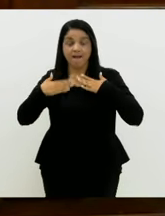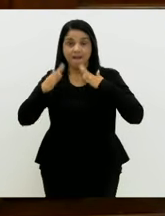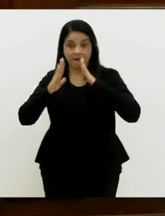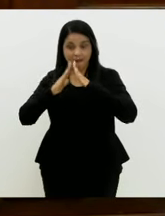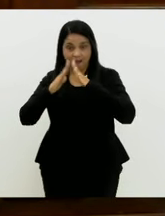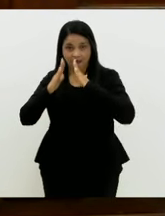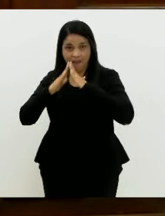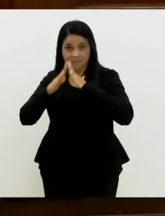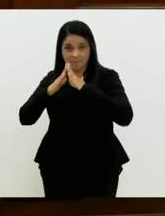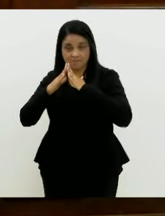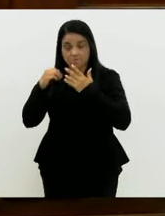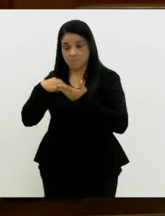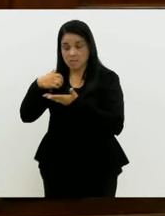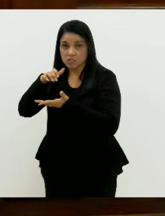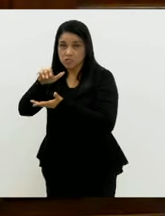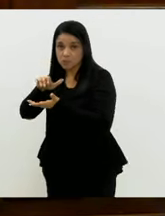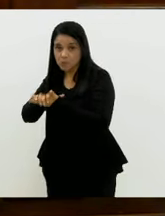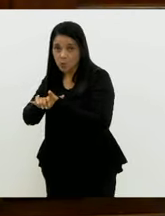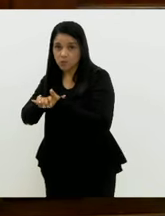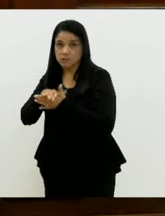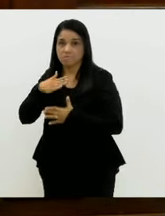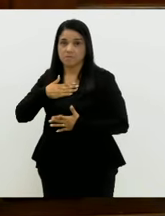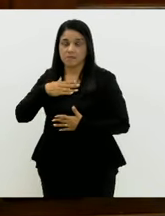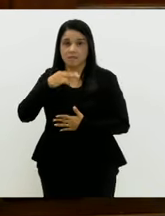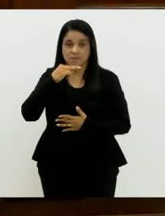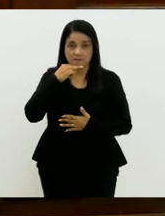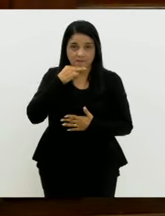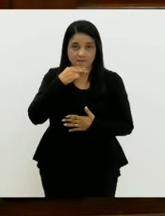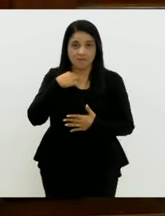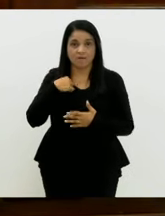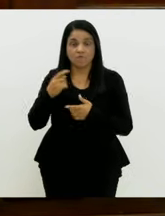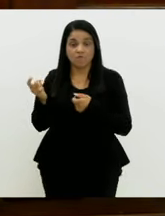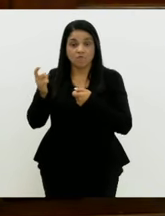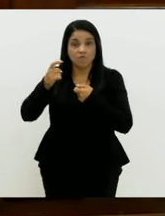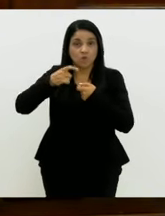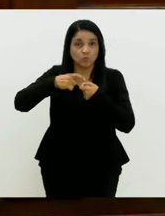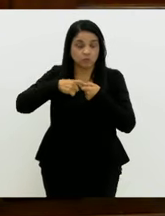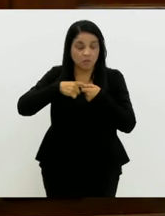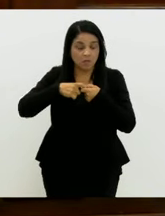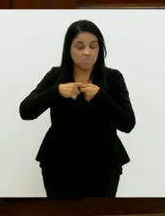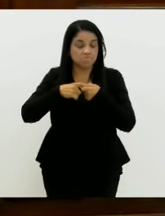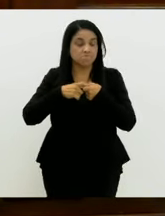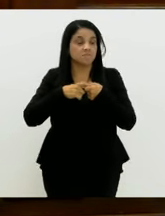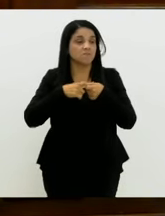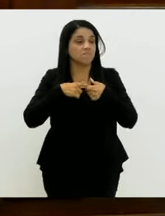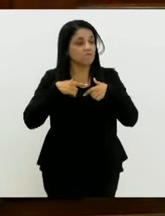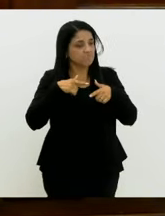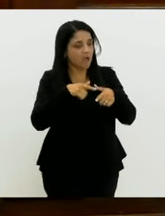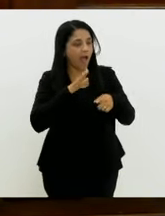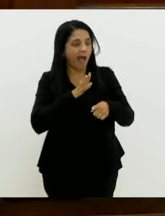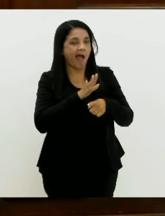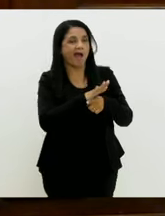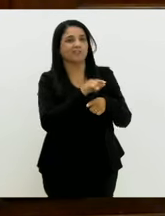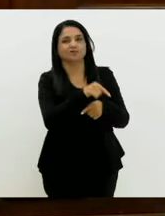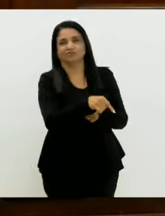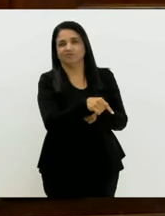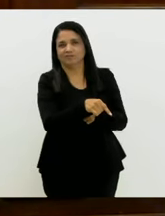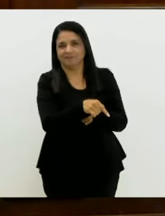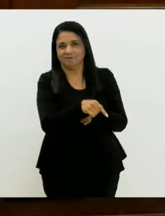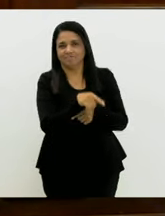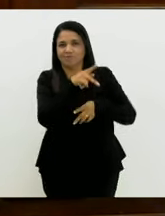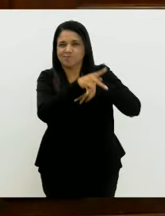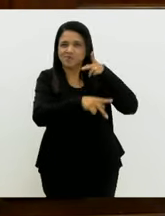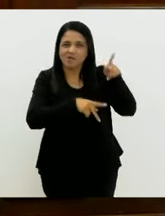neta, voltando para casa, e nós fomos para dentro d'água, senhor presidente, para entender o que a população